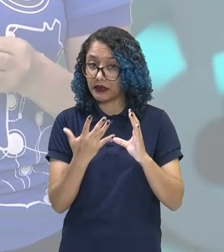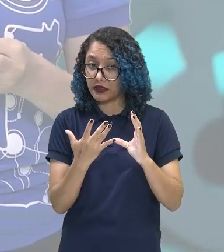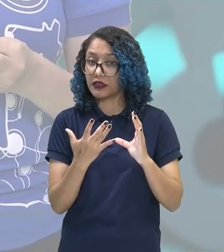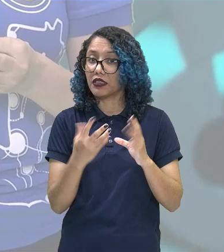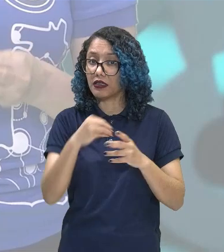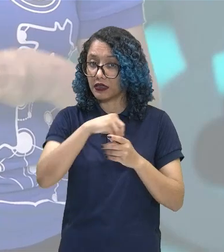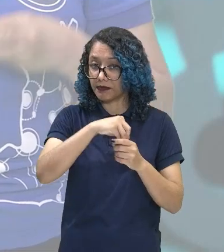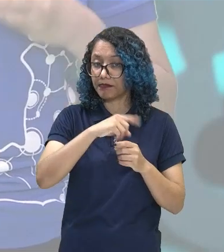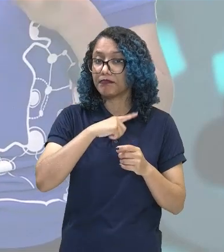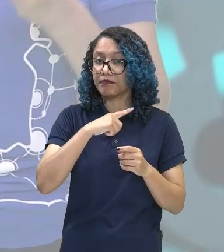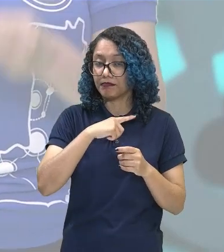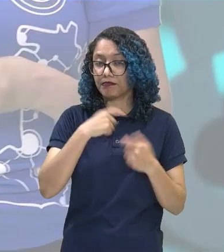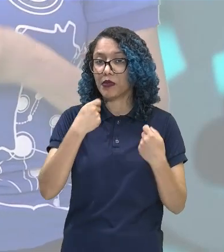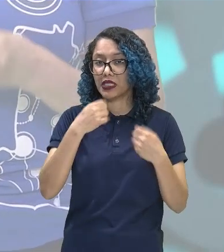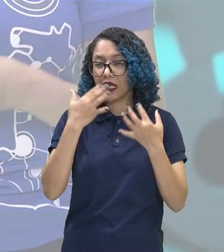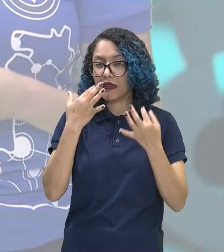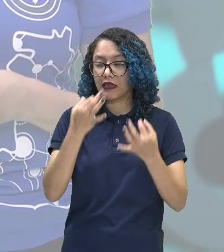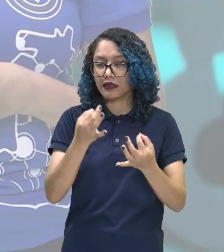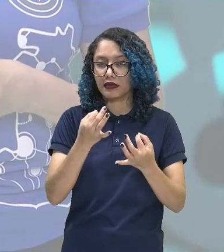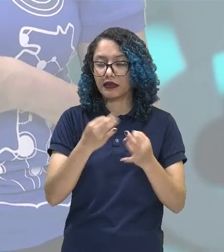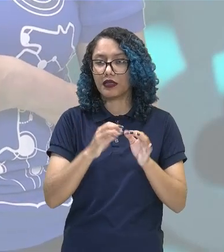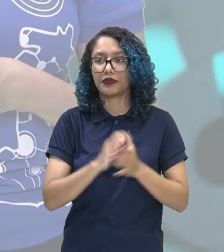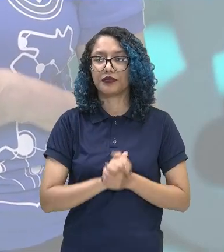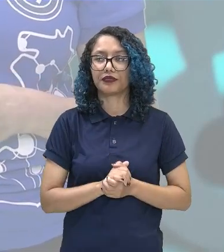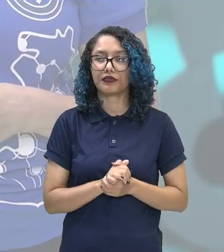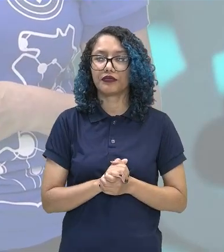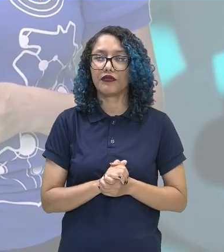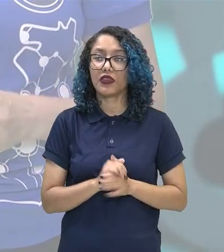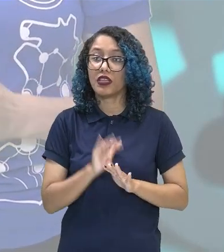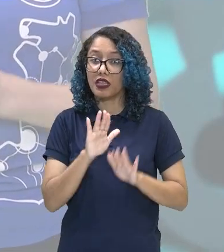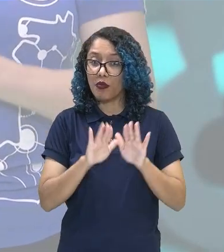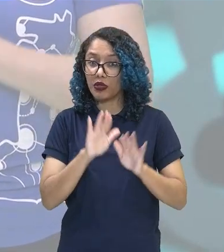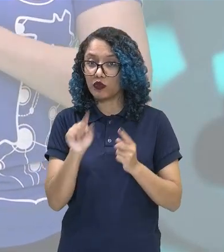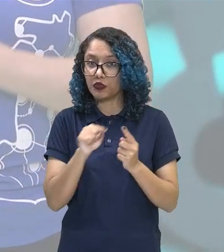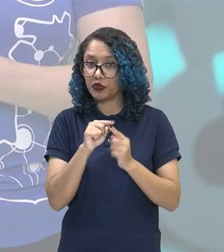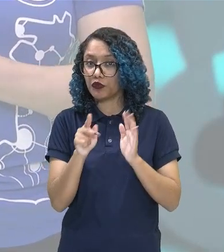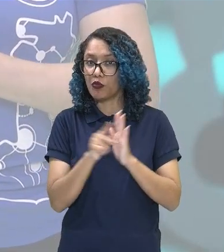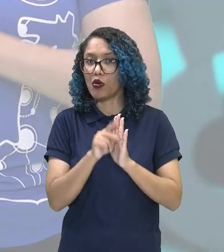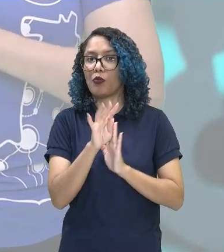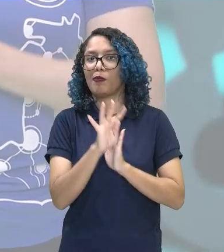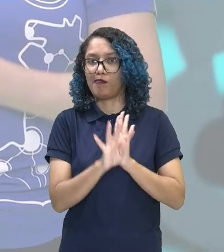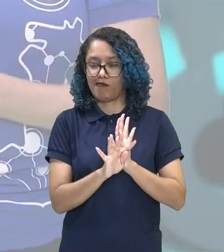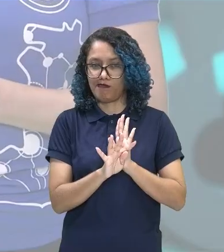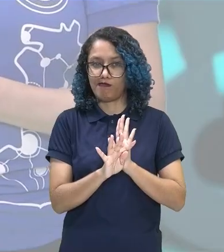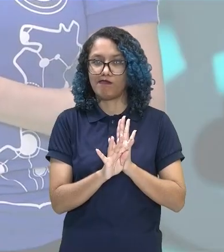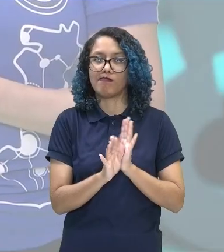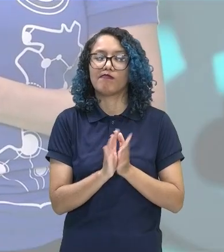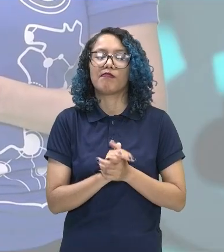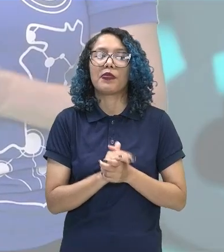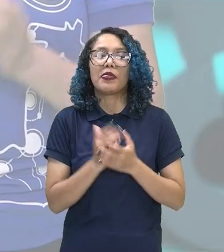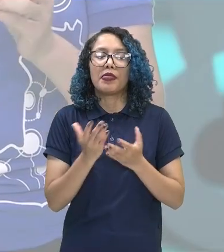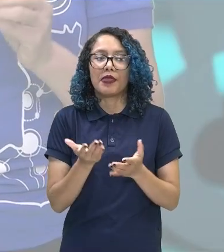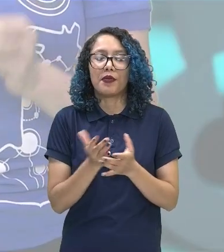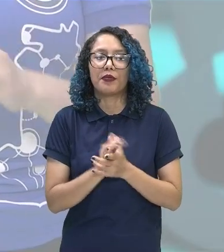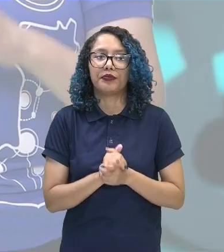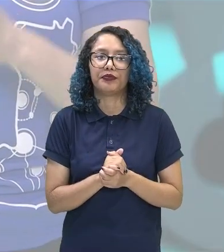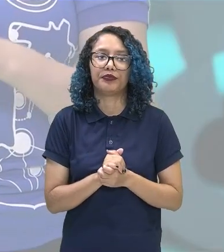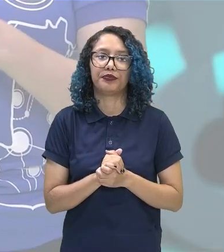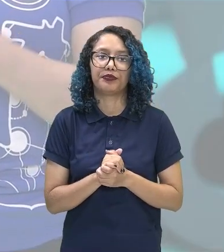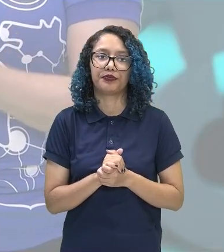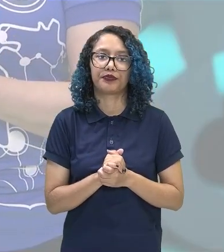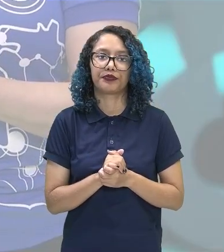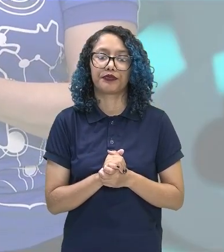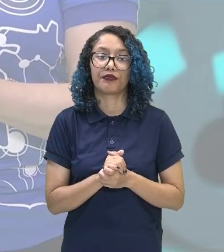nesse texto, né, dependendo do que ele quer transmitir. Então, como nós estamos falando de